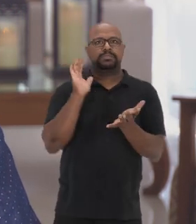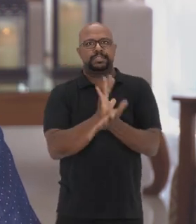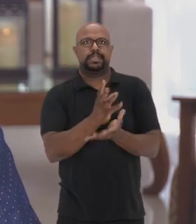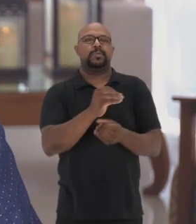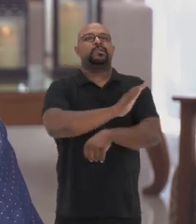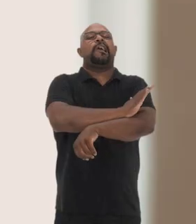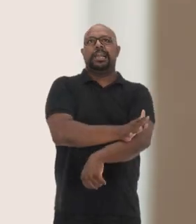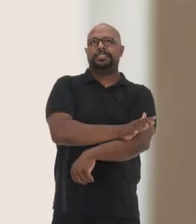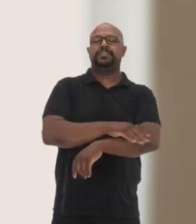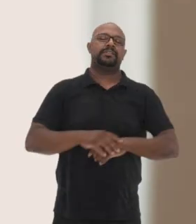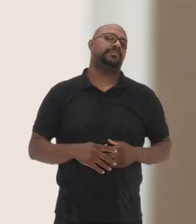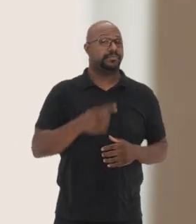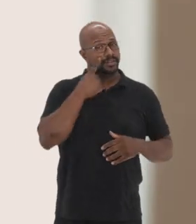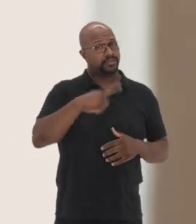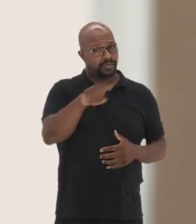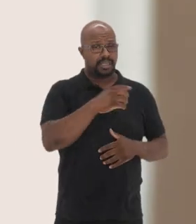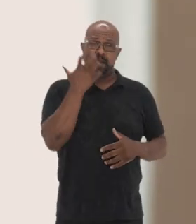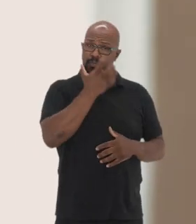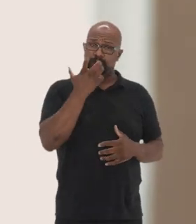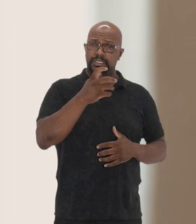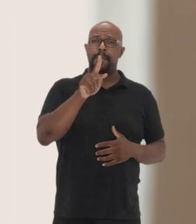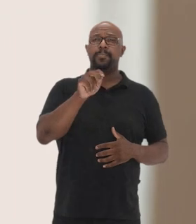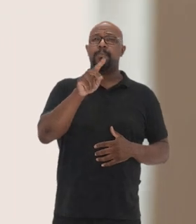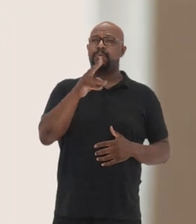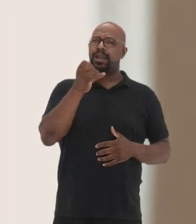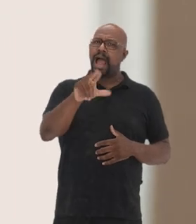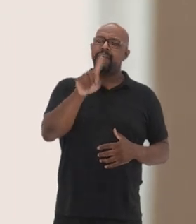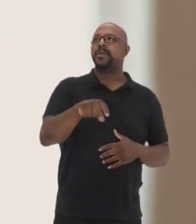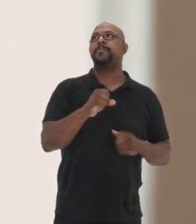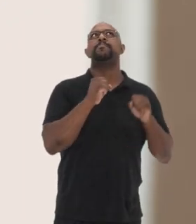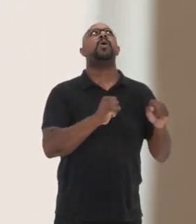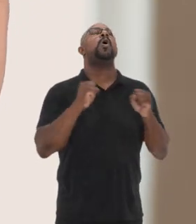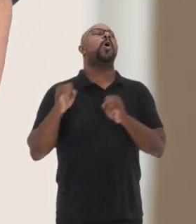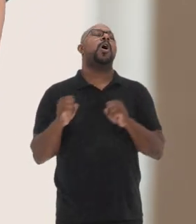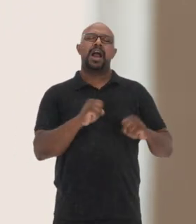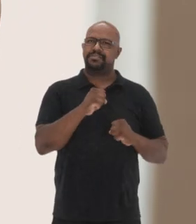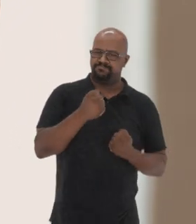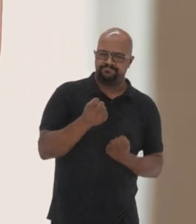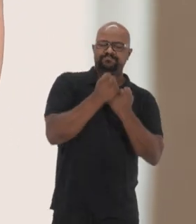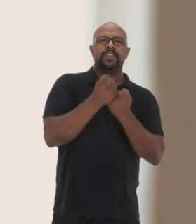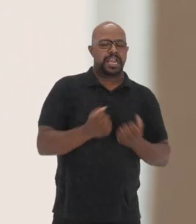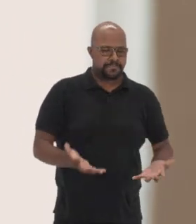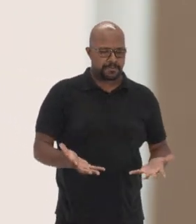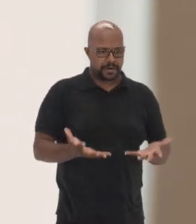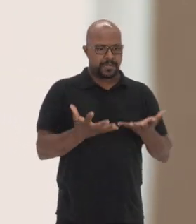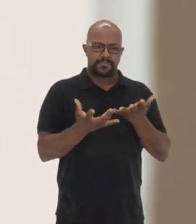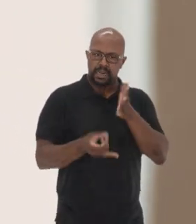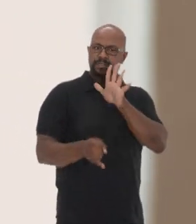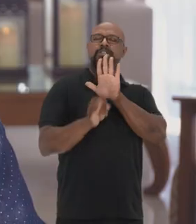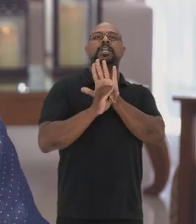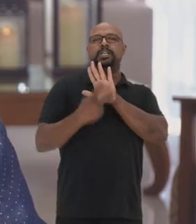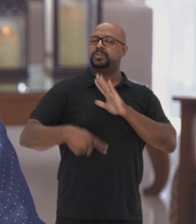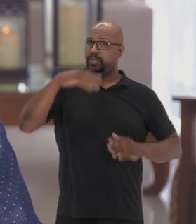e racista Vamos ver que essa música popular vai servir como uma poderosa ferramenta para construir a identidade do